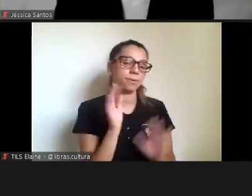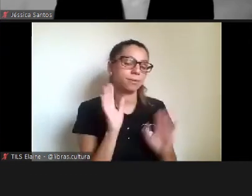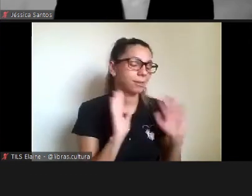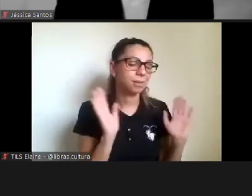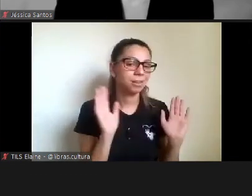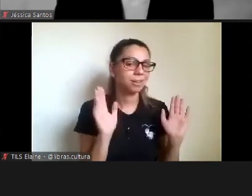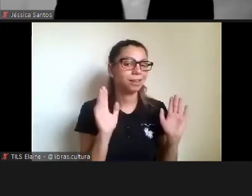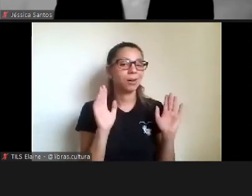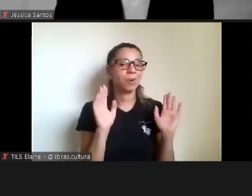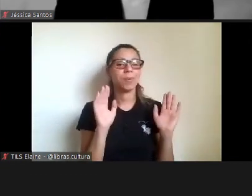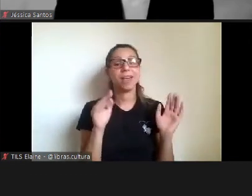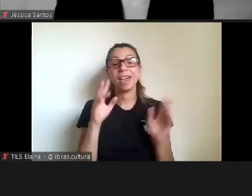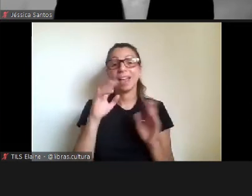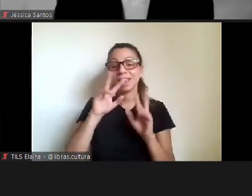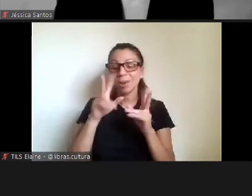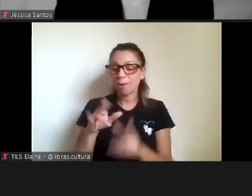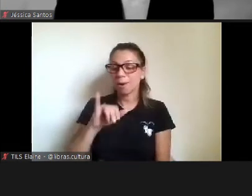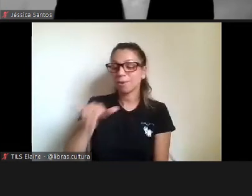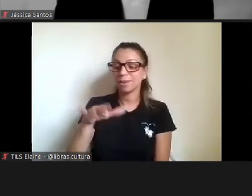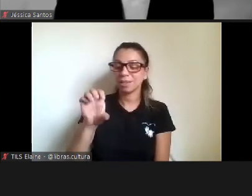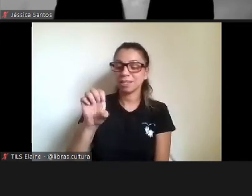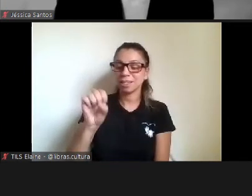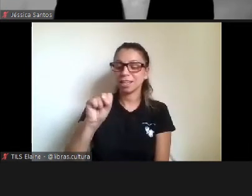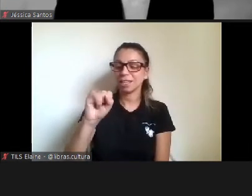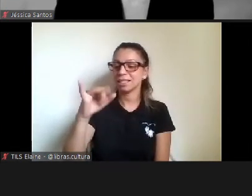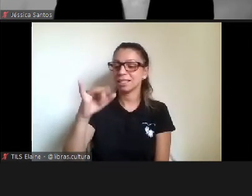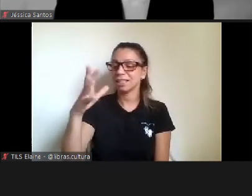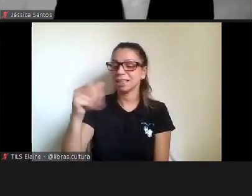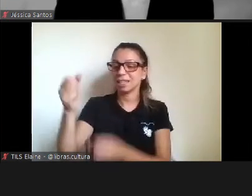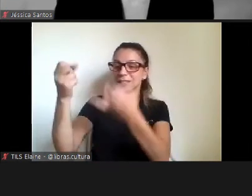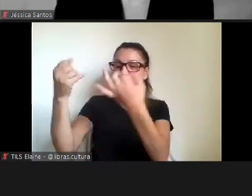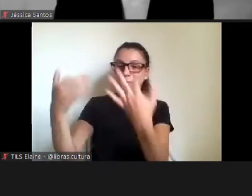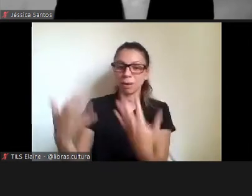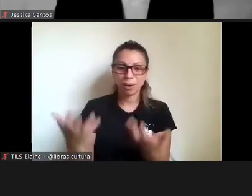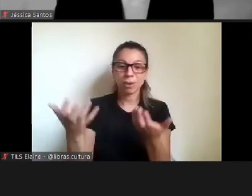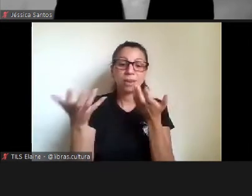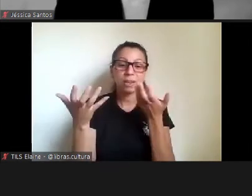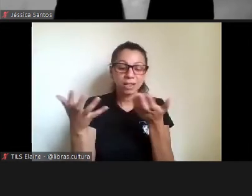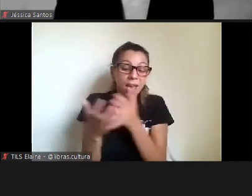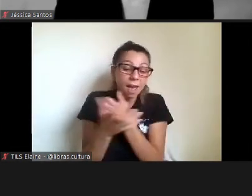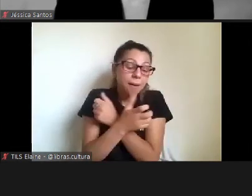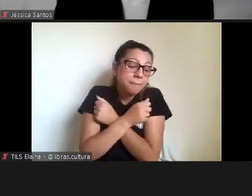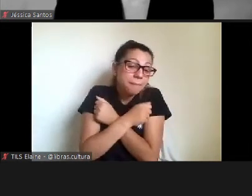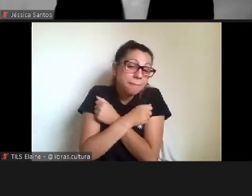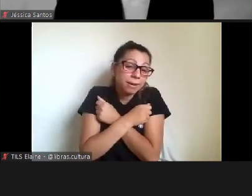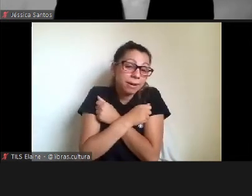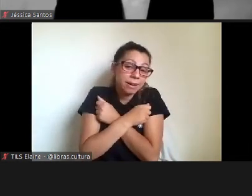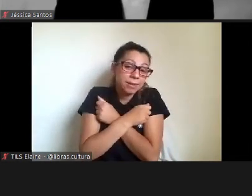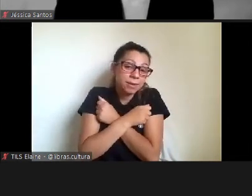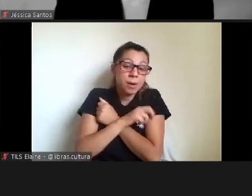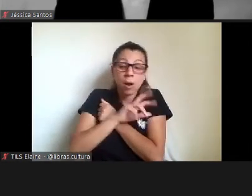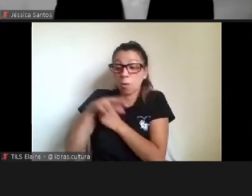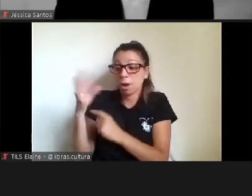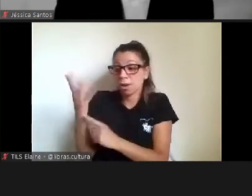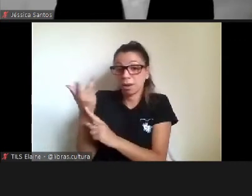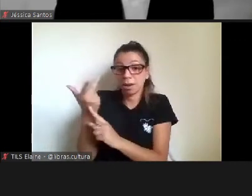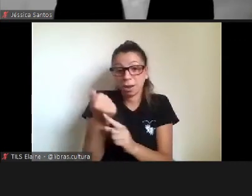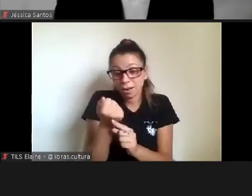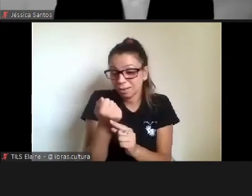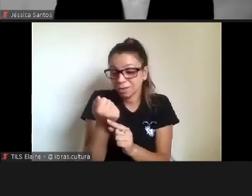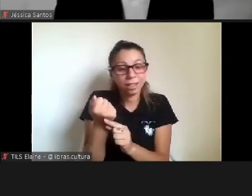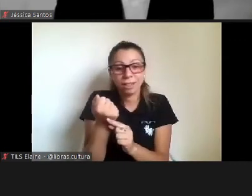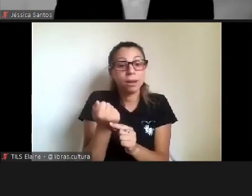buscando um abraço virtual, esse abraço físico não é só eminente ao artista, esse abraço físico é eminente à